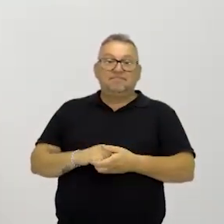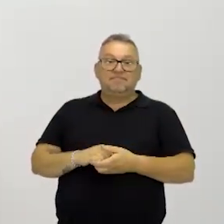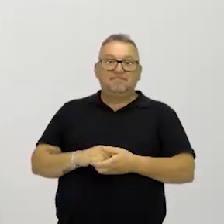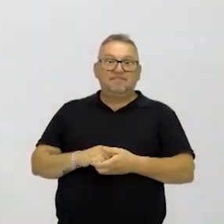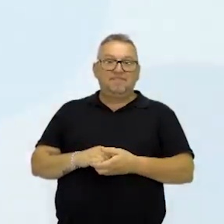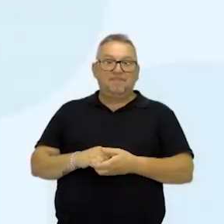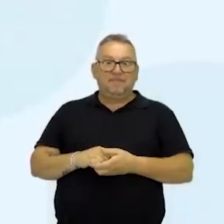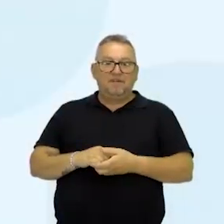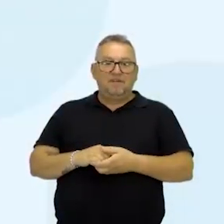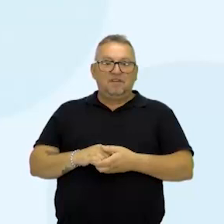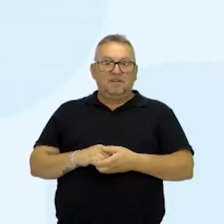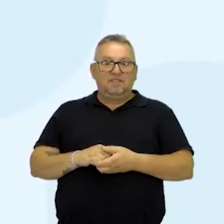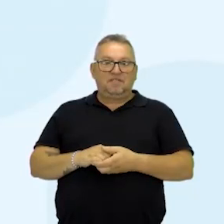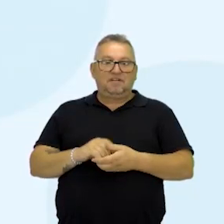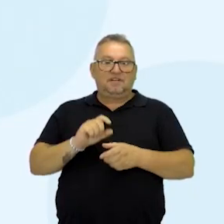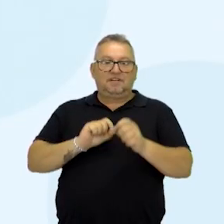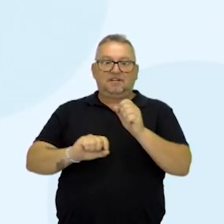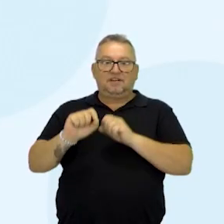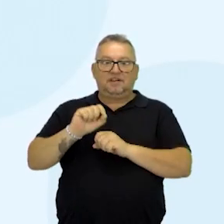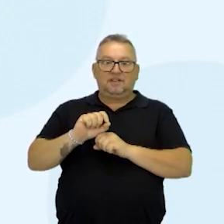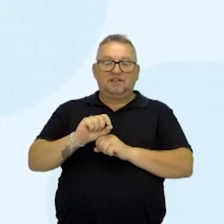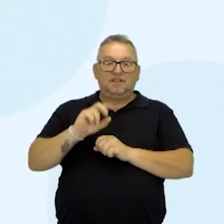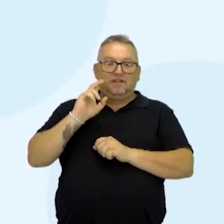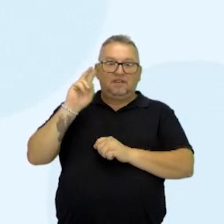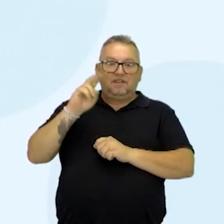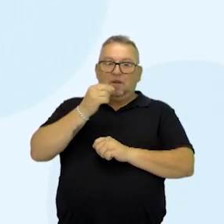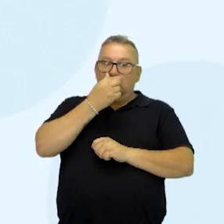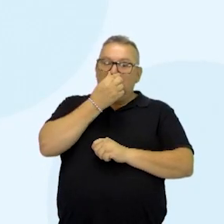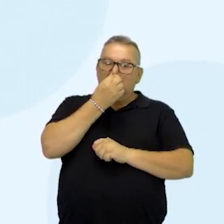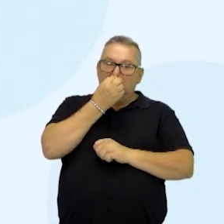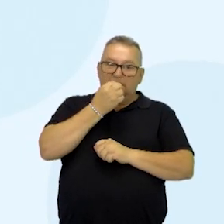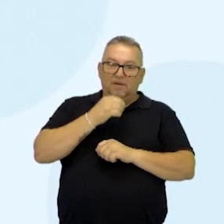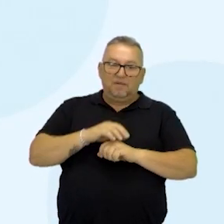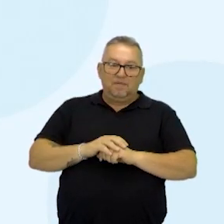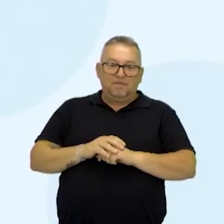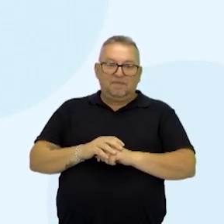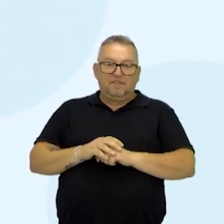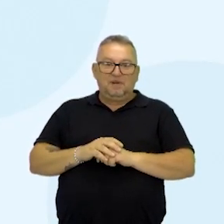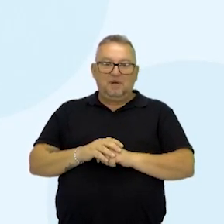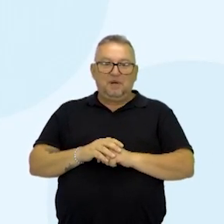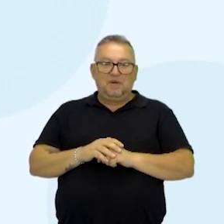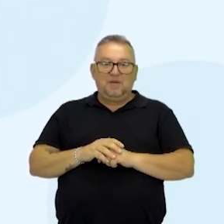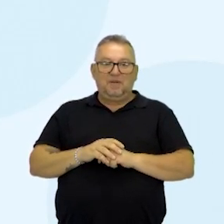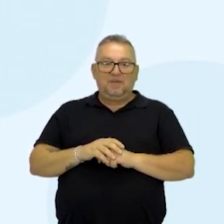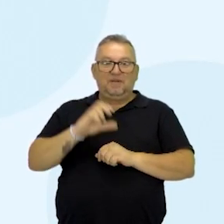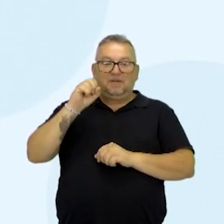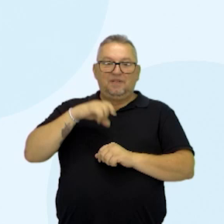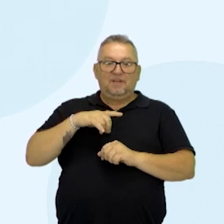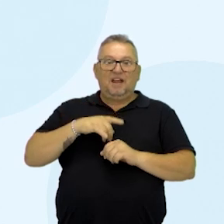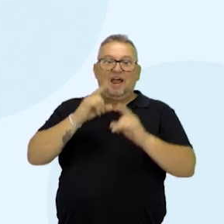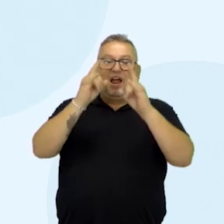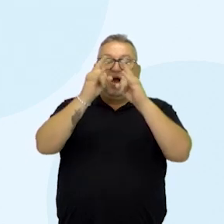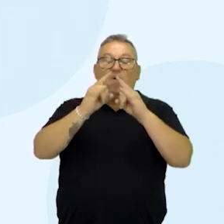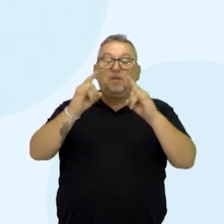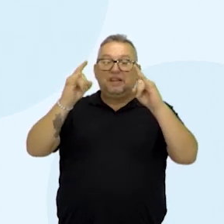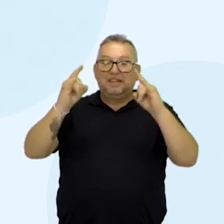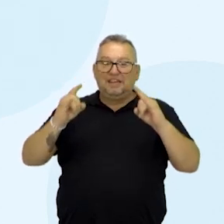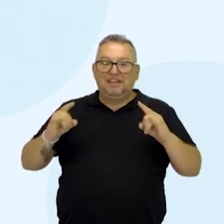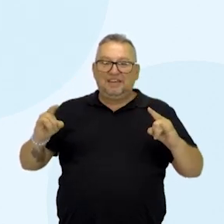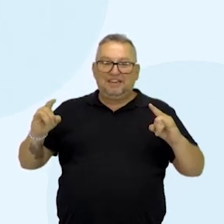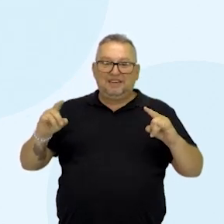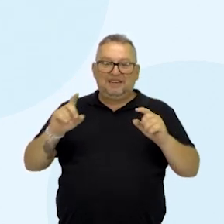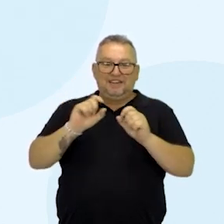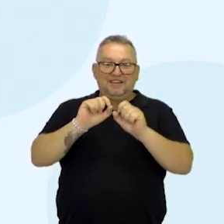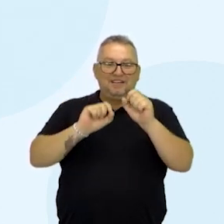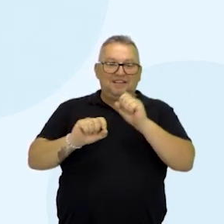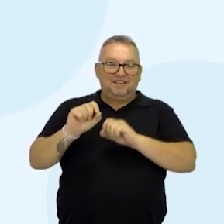tem um palhaço aí, ó. Que bonitinho. Ixi, já imaginei. Palhaço lembra o quê? Lembra? Circo. Lembra o circo, né? Olha aí. Qual é